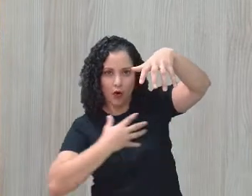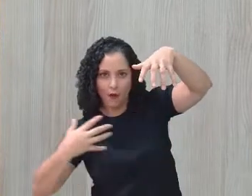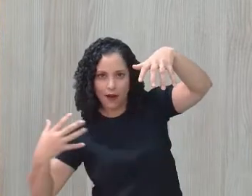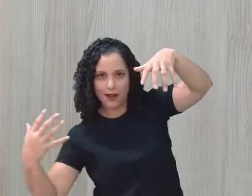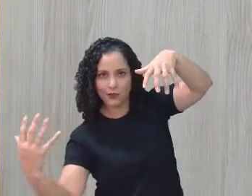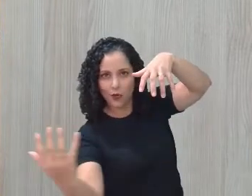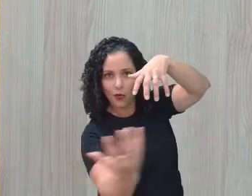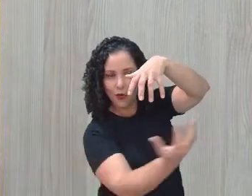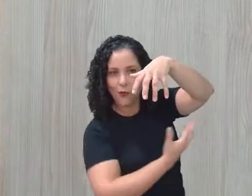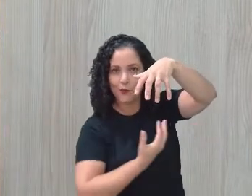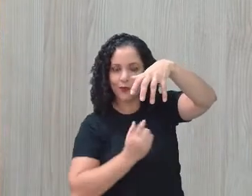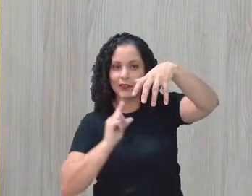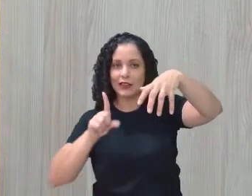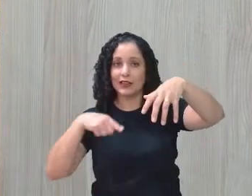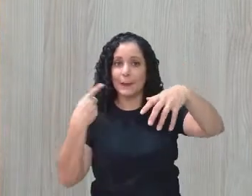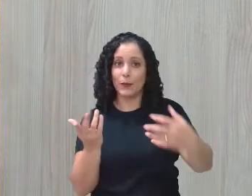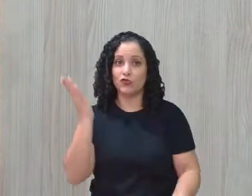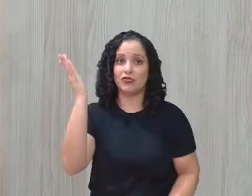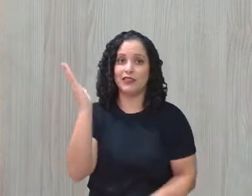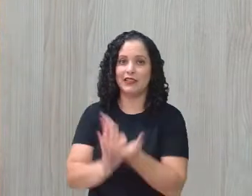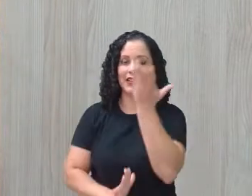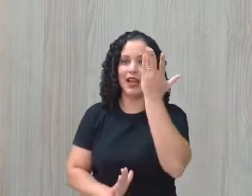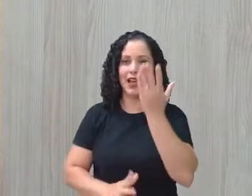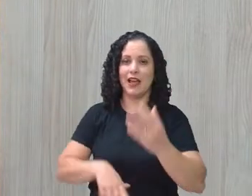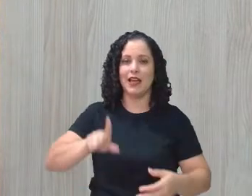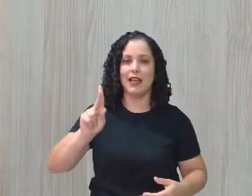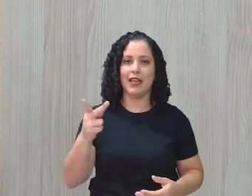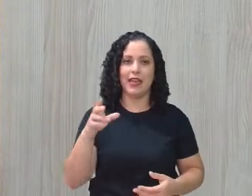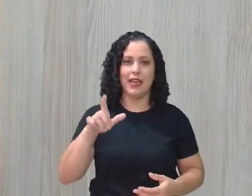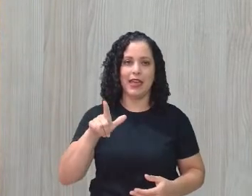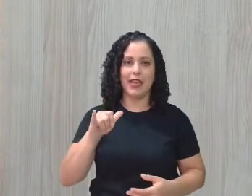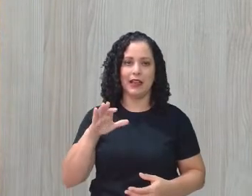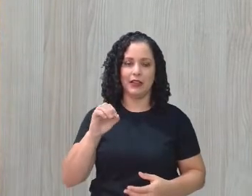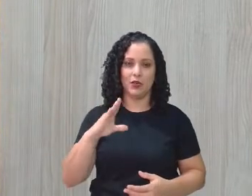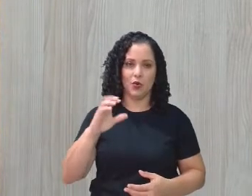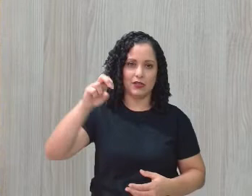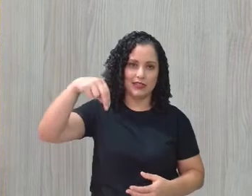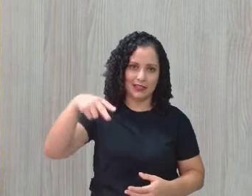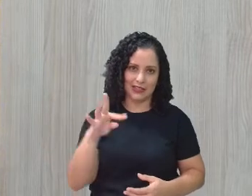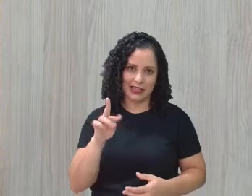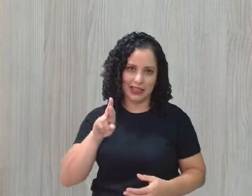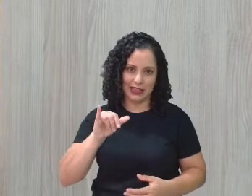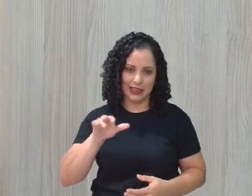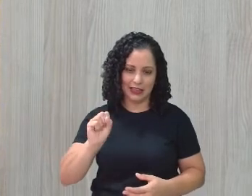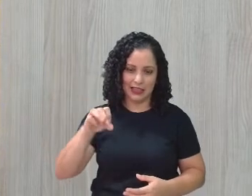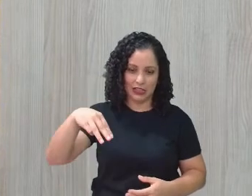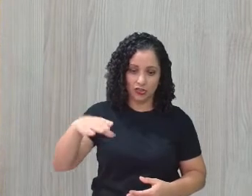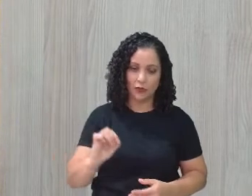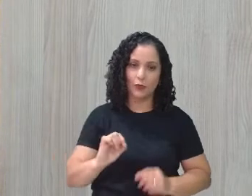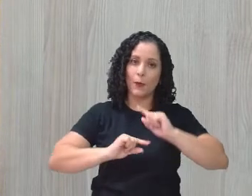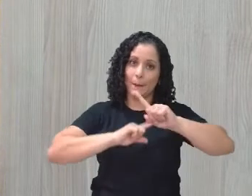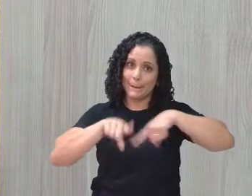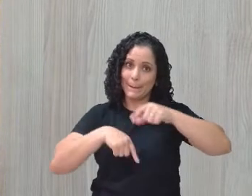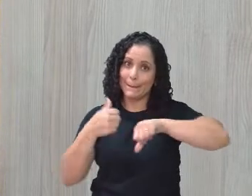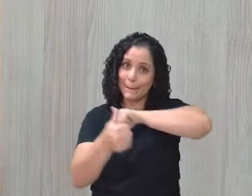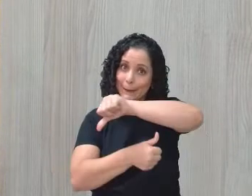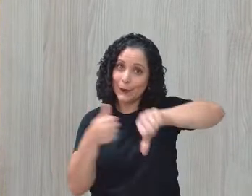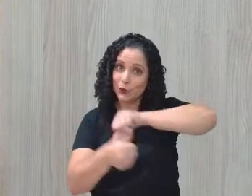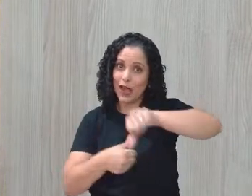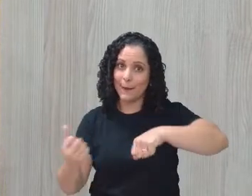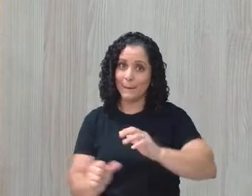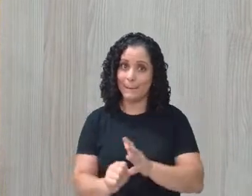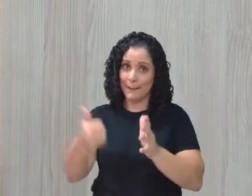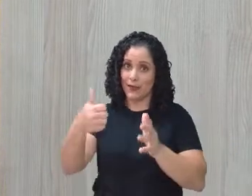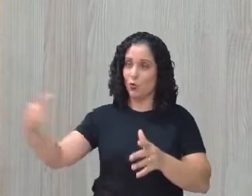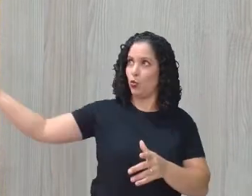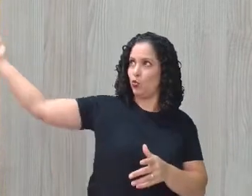questão do heliocentrismo. Aí sim, a gente vai ter a figura do Sol e aí os demais planetas,